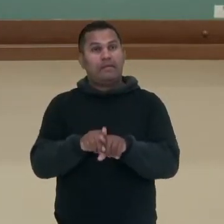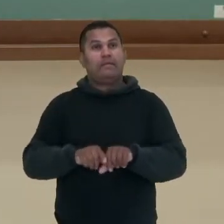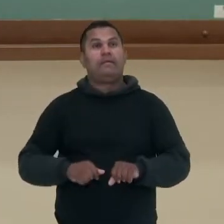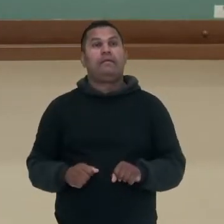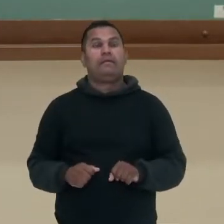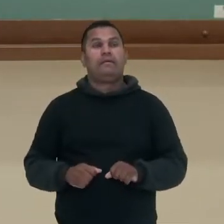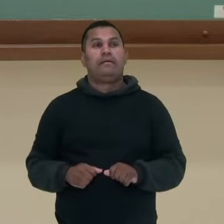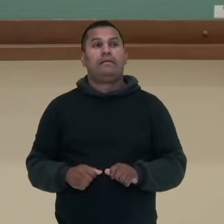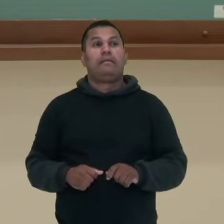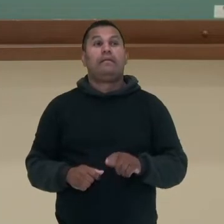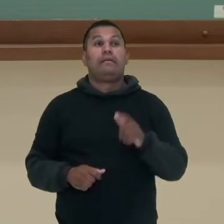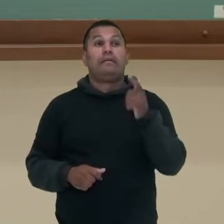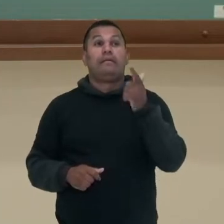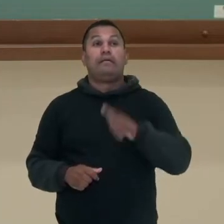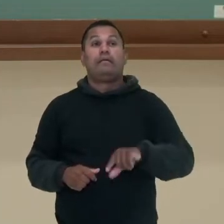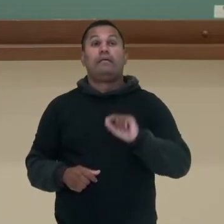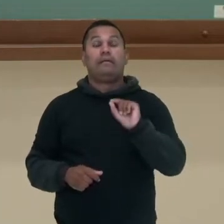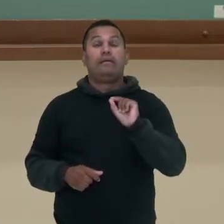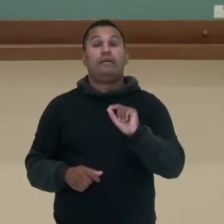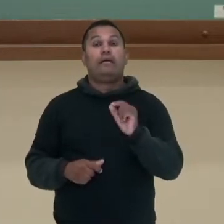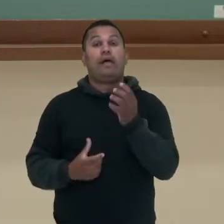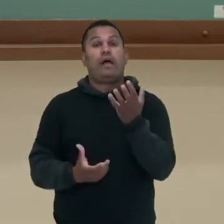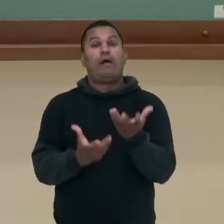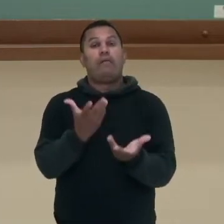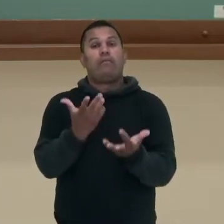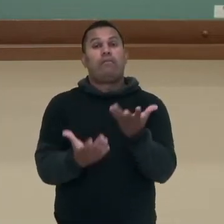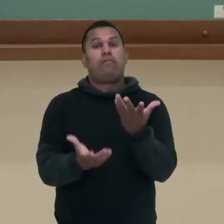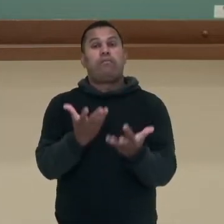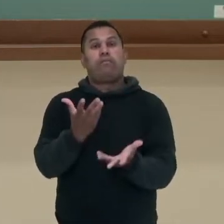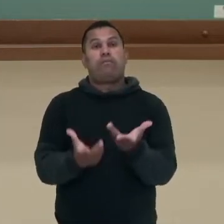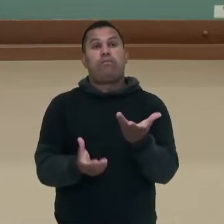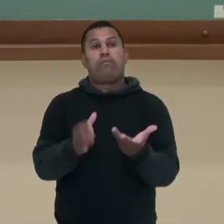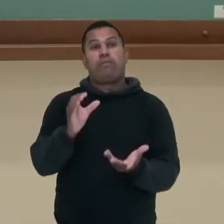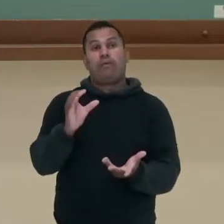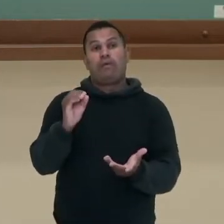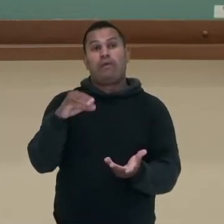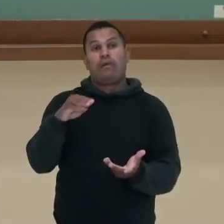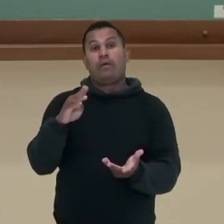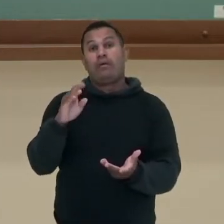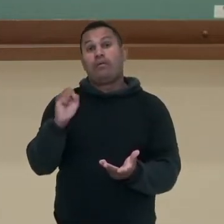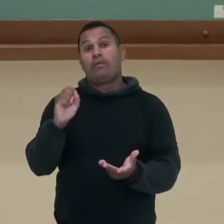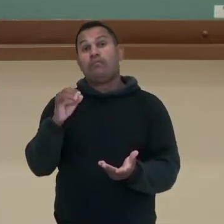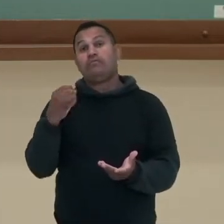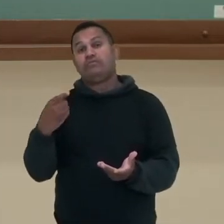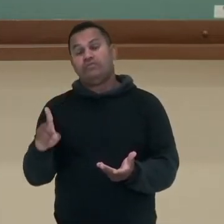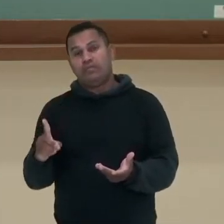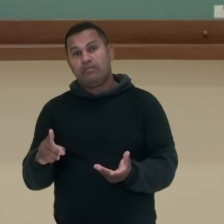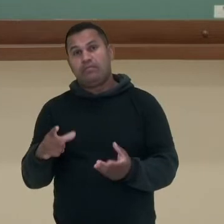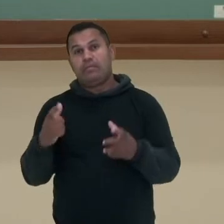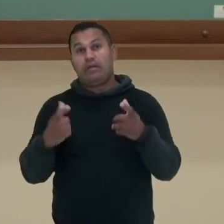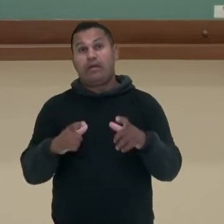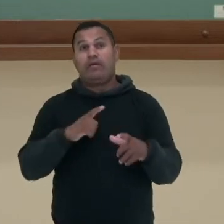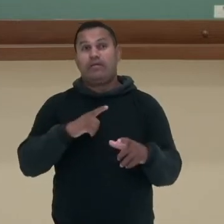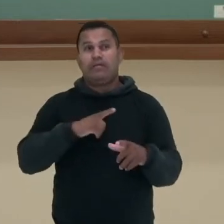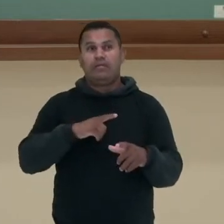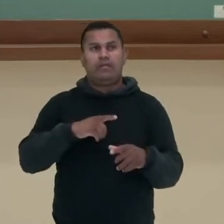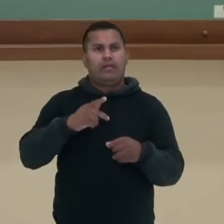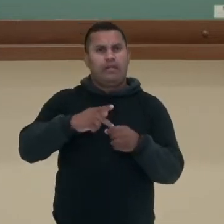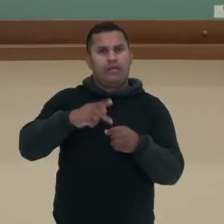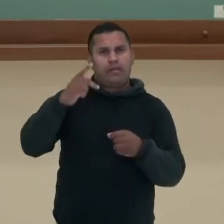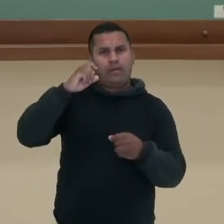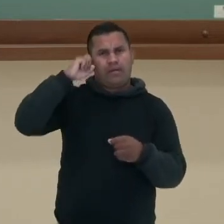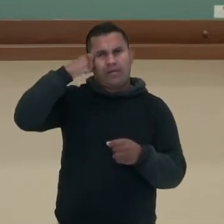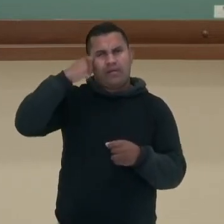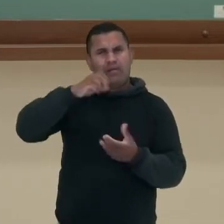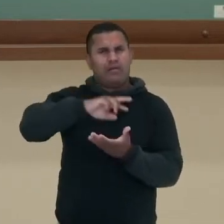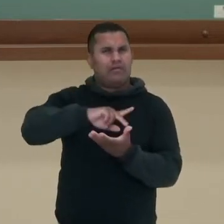também a queima de combustíveis fósseis. Quando se formaram os combustíveis fósseis, né, foram condições ideais que esses seres vivos